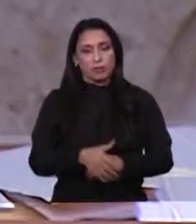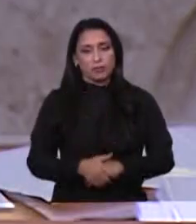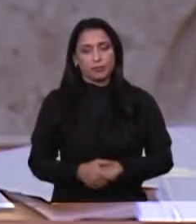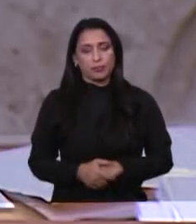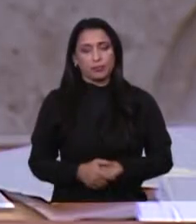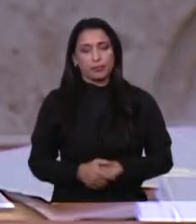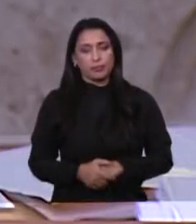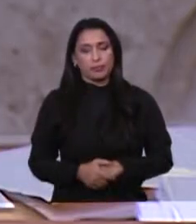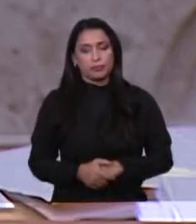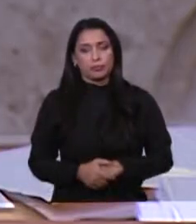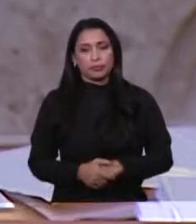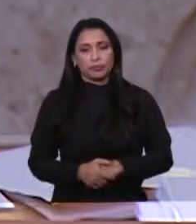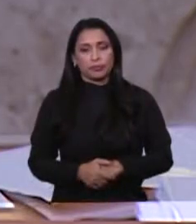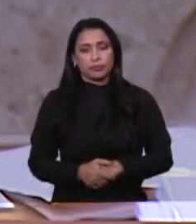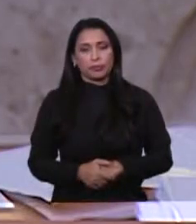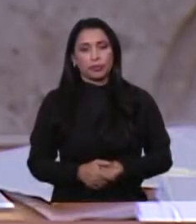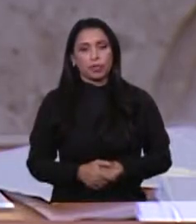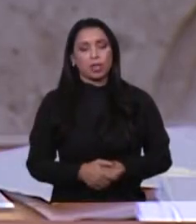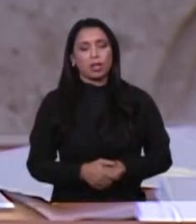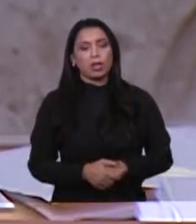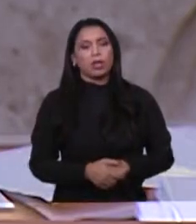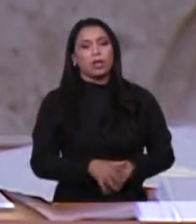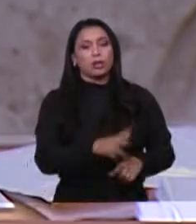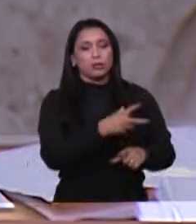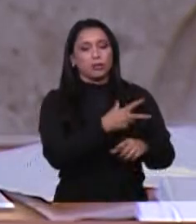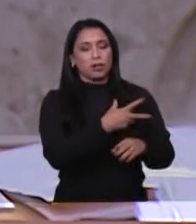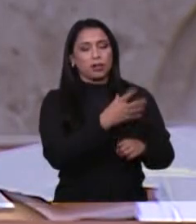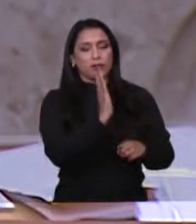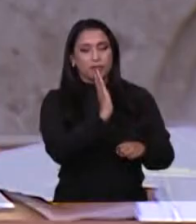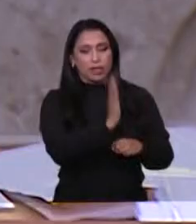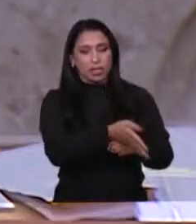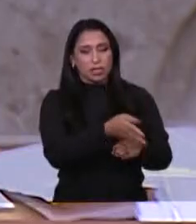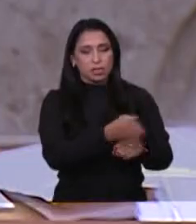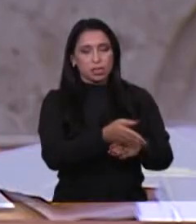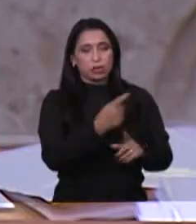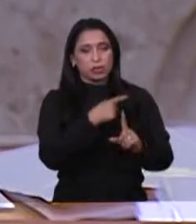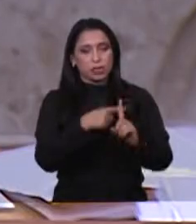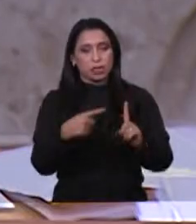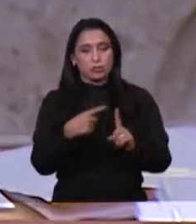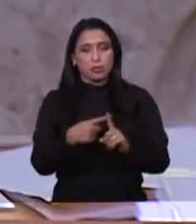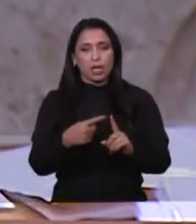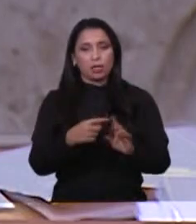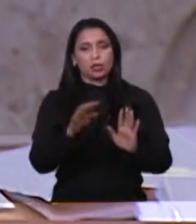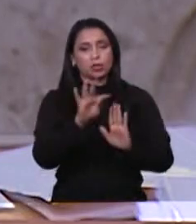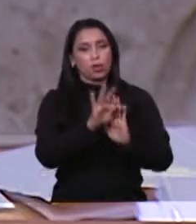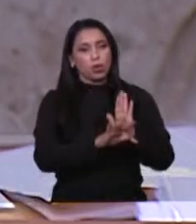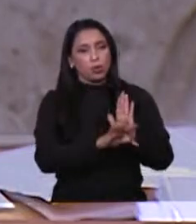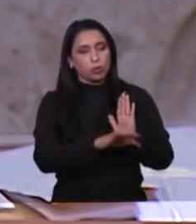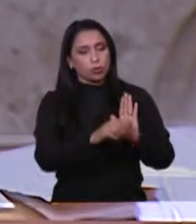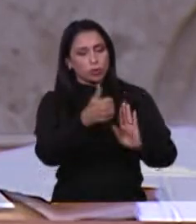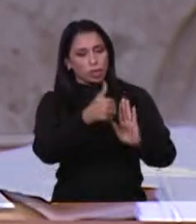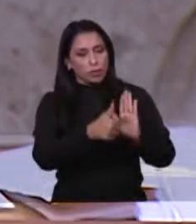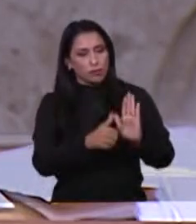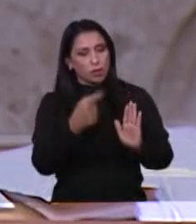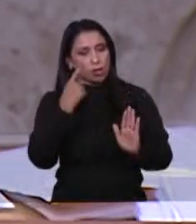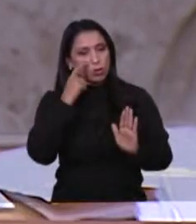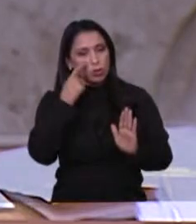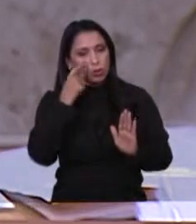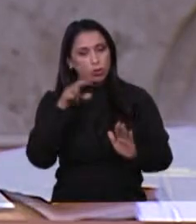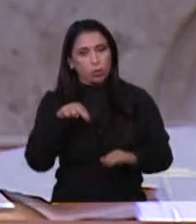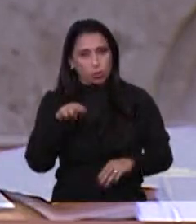Foram vencidos, em parte, o ministro revisor Nunes